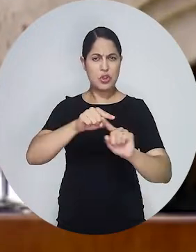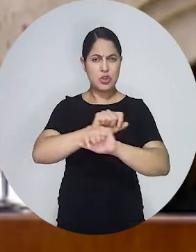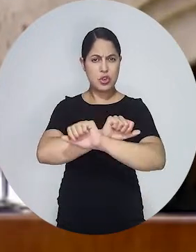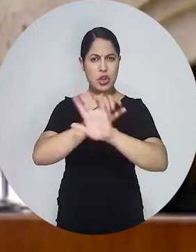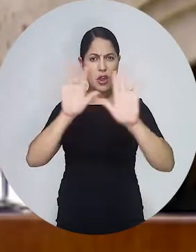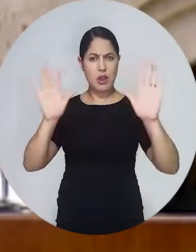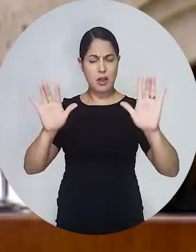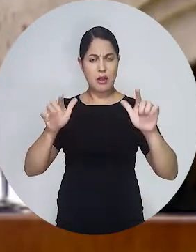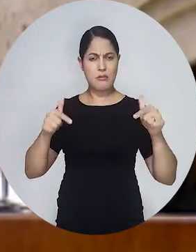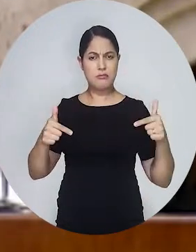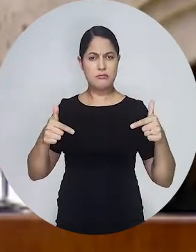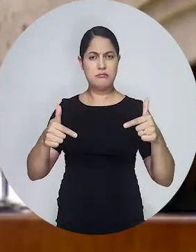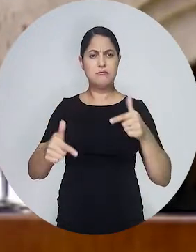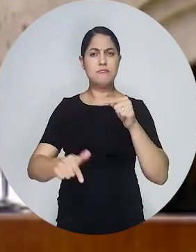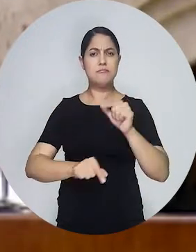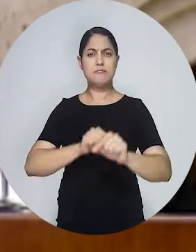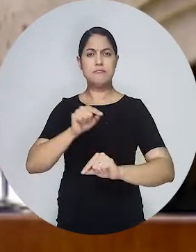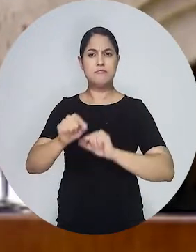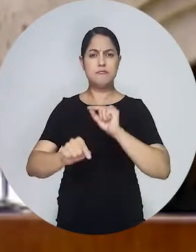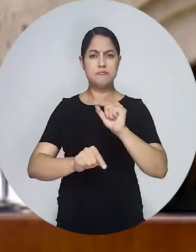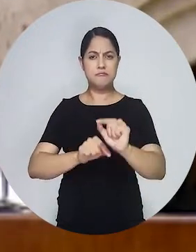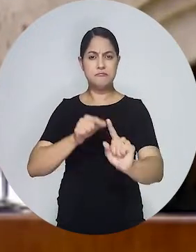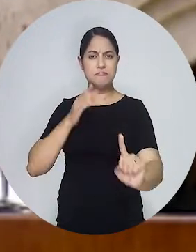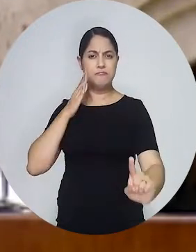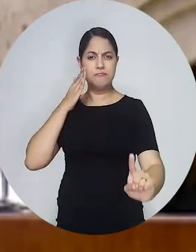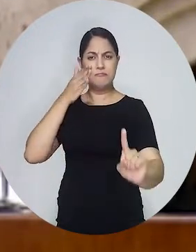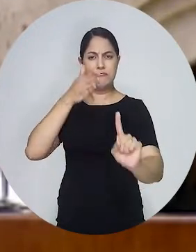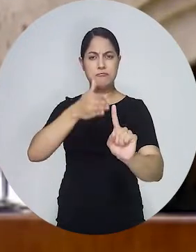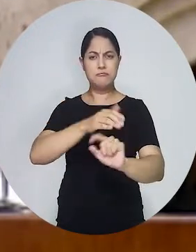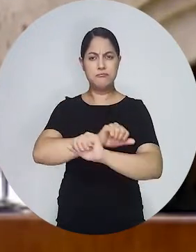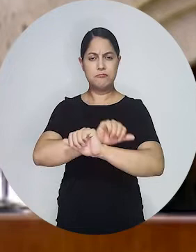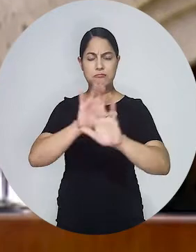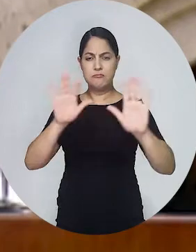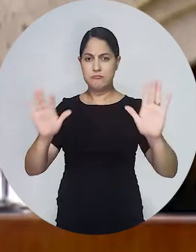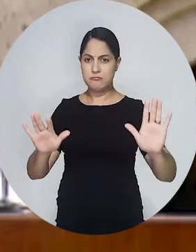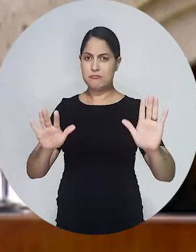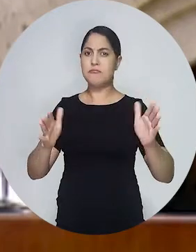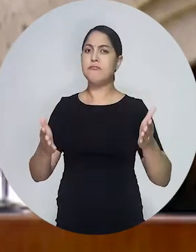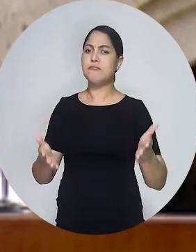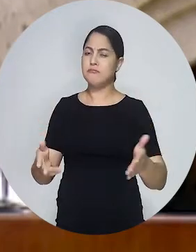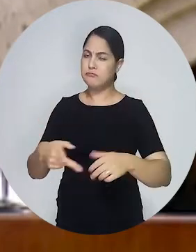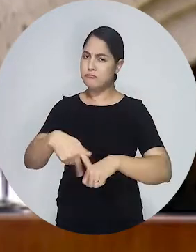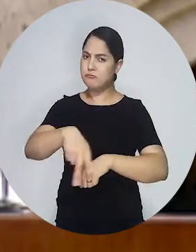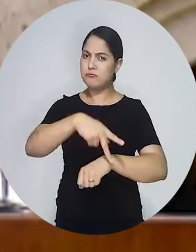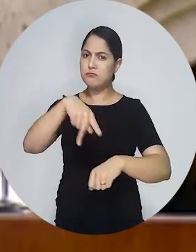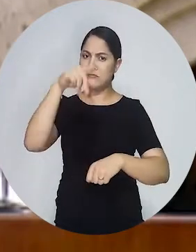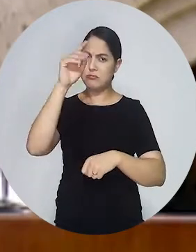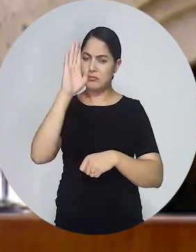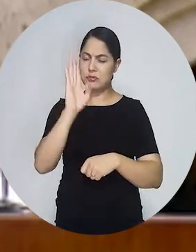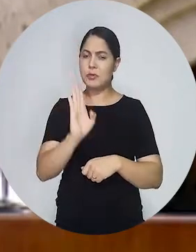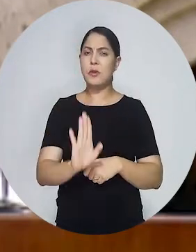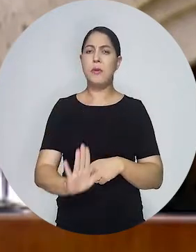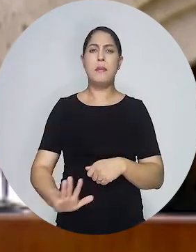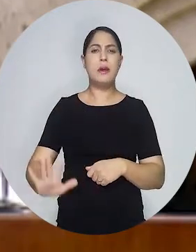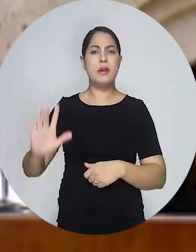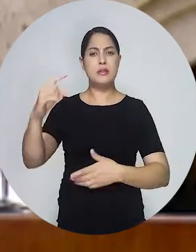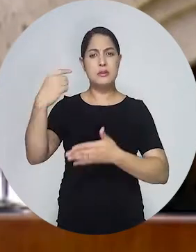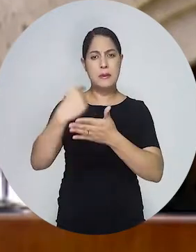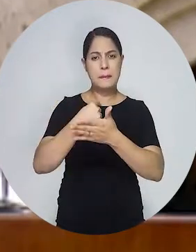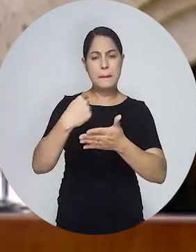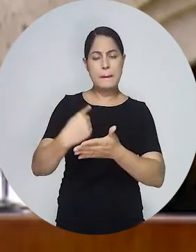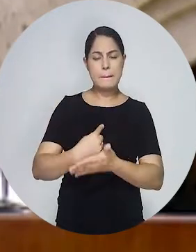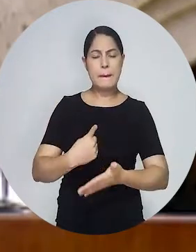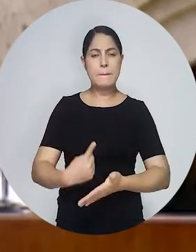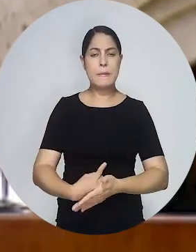o ponto de partida, o caminho e o ponto de chegada das indagações